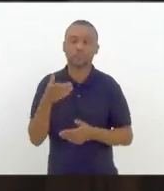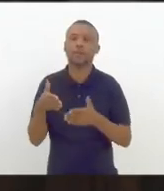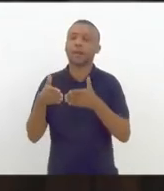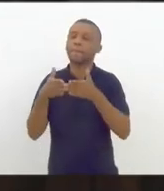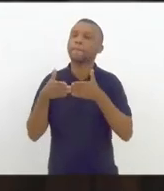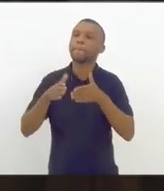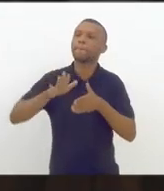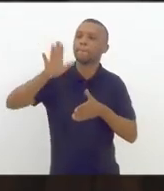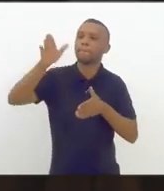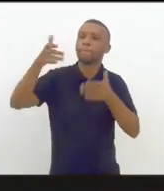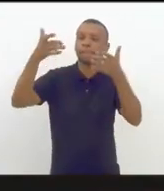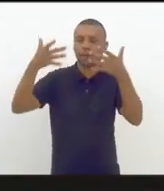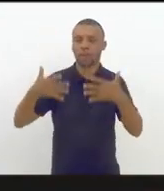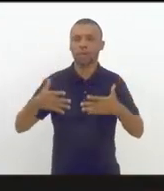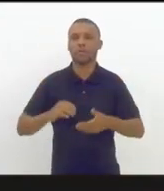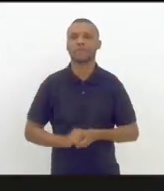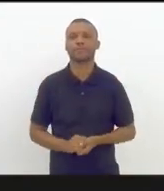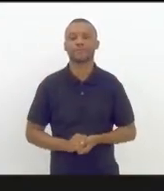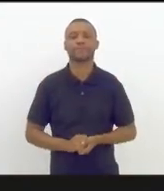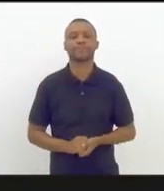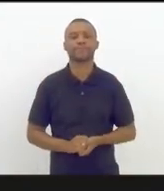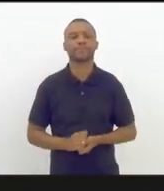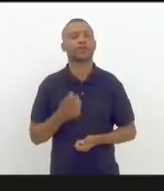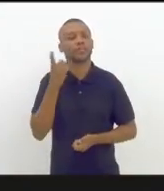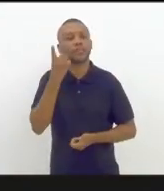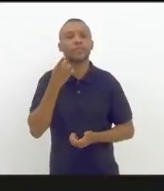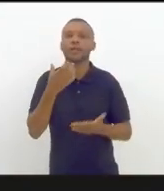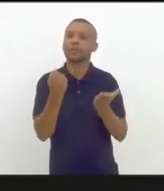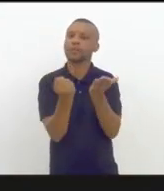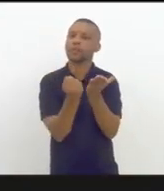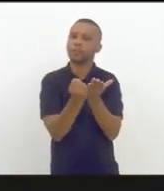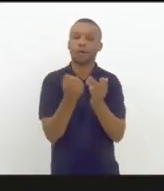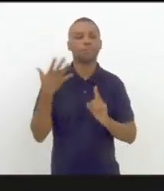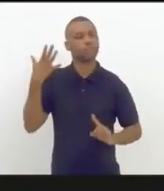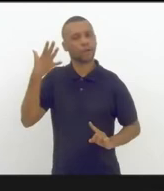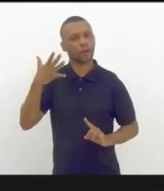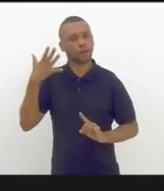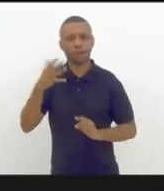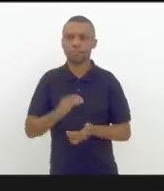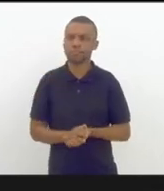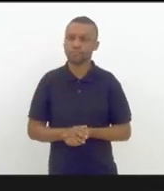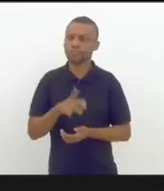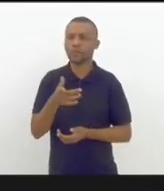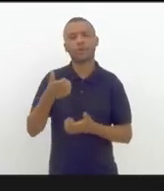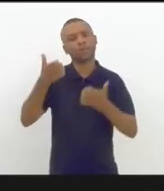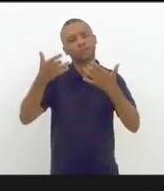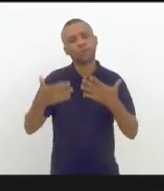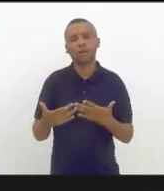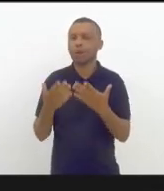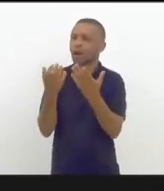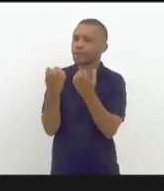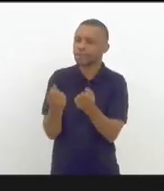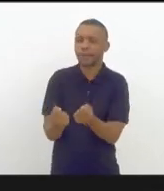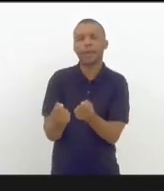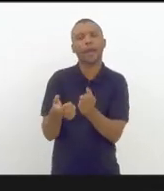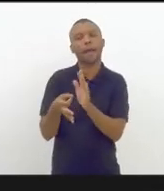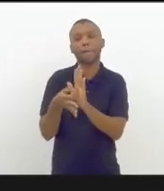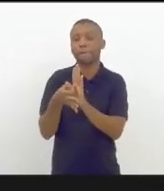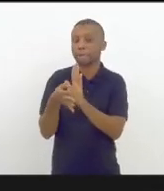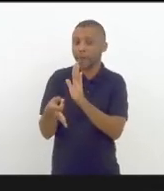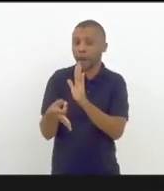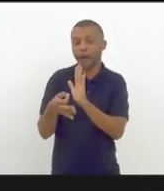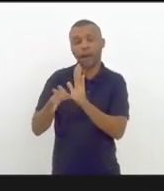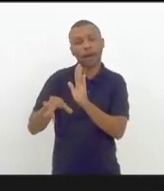Samuel. Eu quero dizer que eu acatei muito bem a emenda que foi